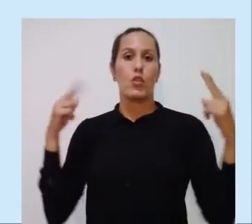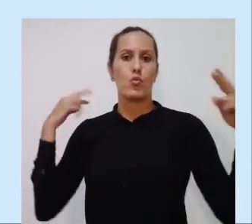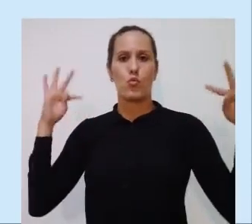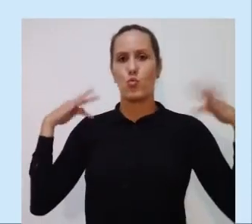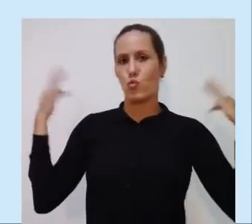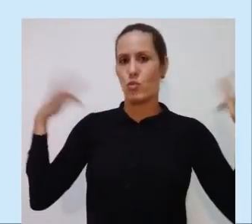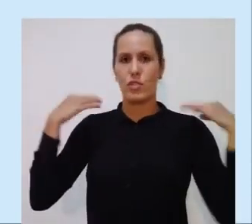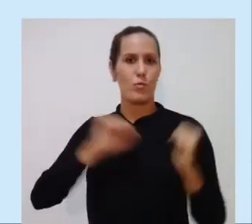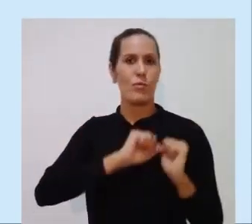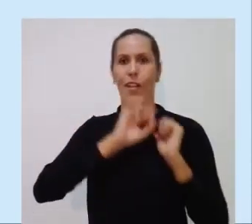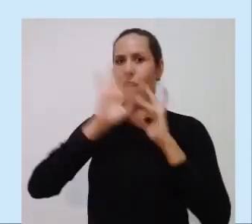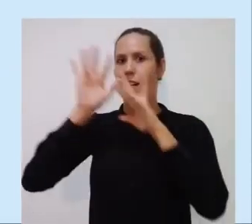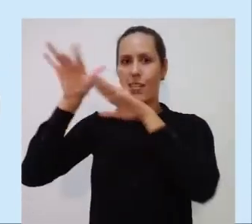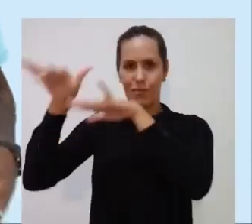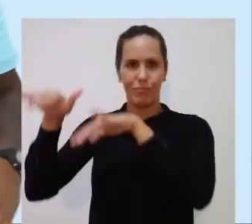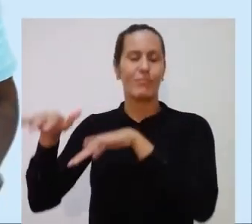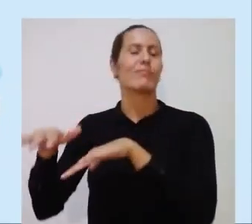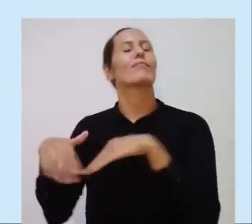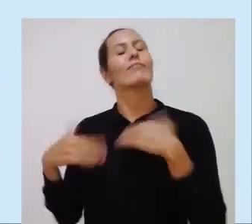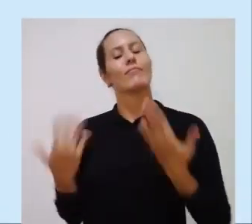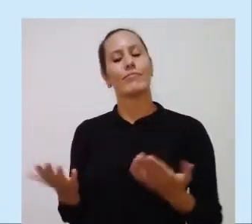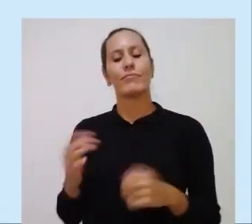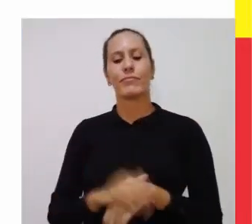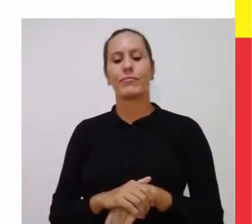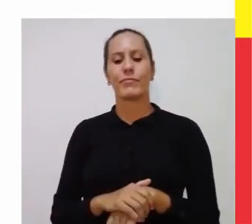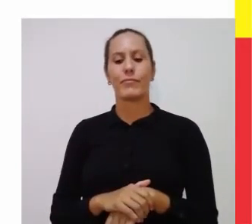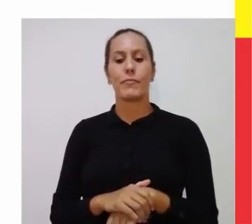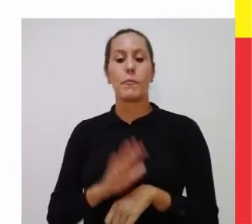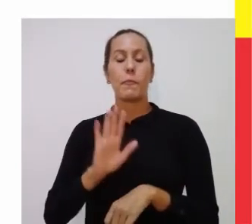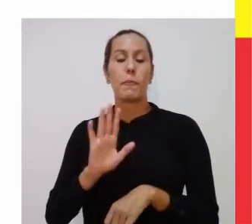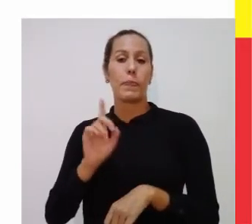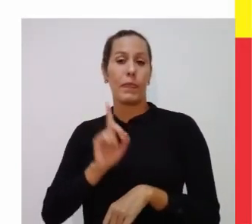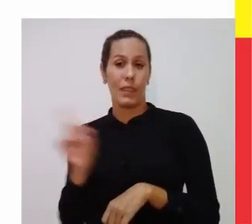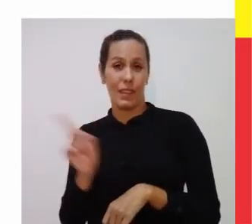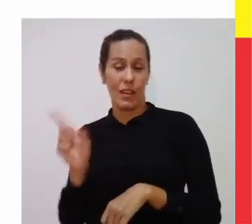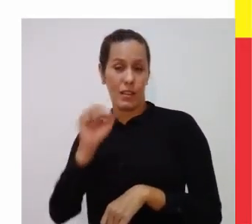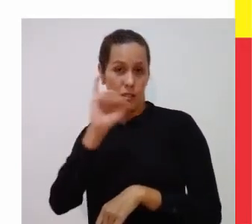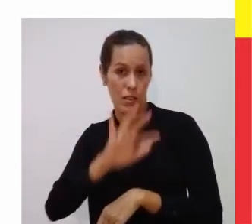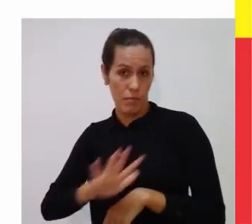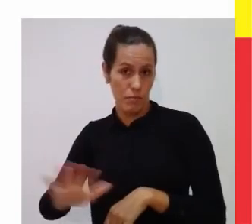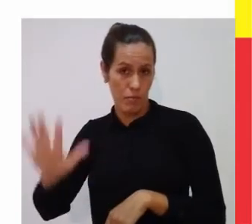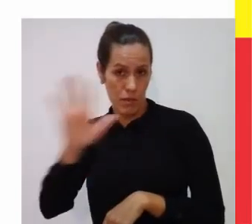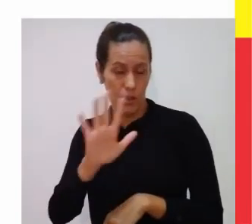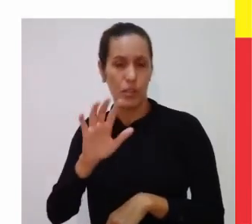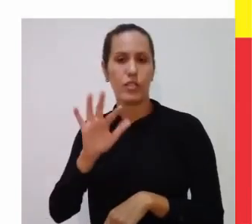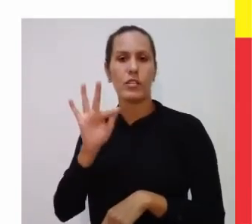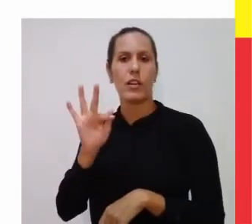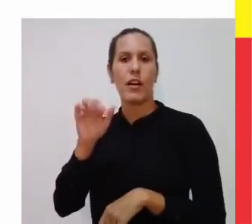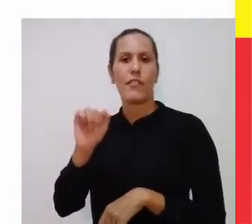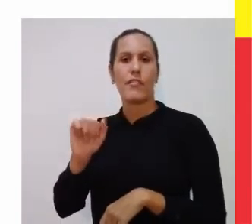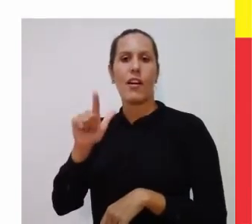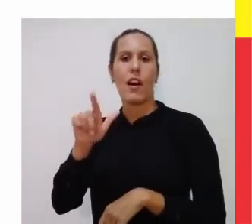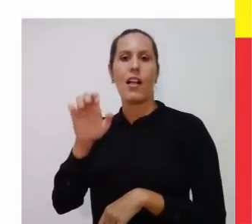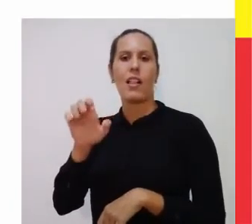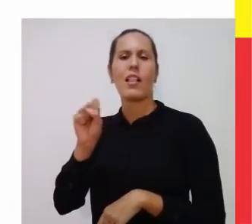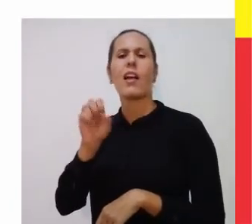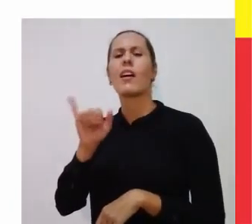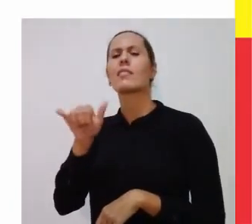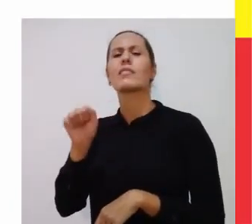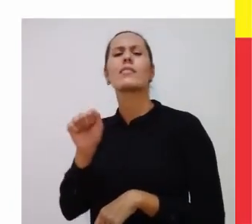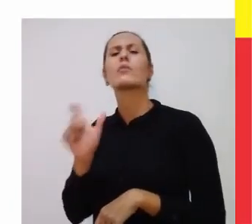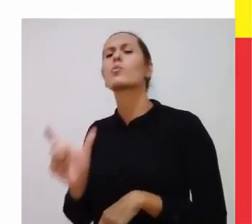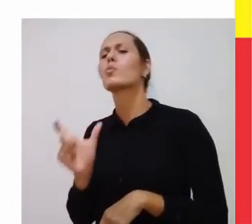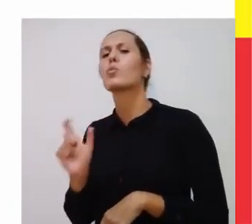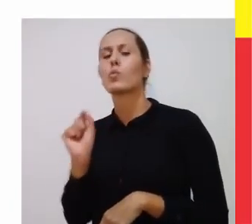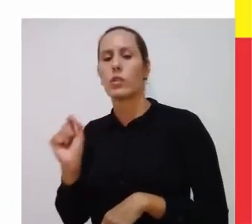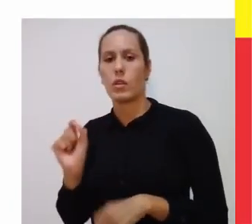de turismo nesse Monte Everest, ok? Vamos lá. Nessa próxima imagem que vocês estão vendo aí, falésias, vocês